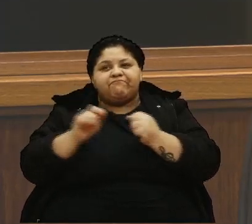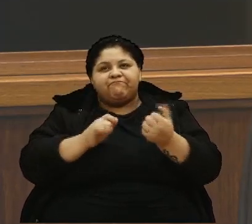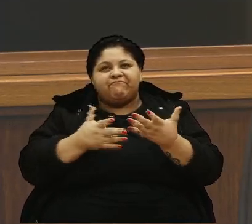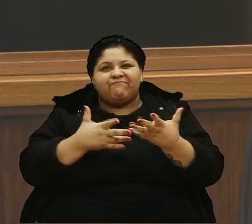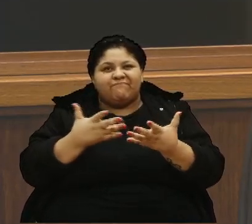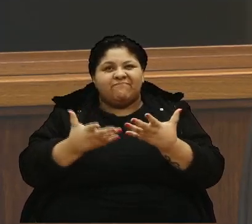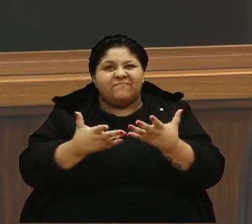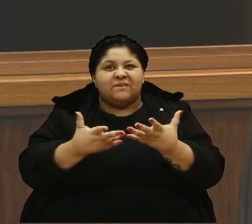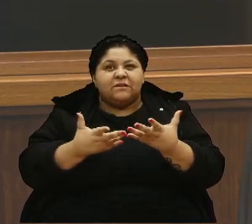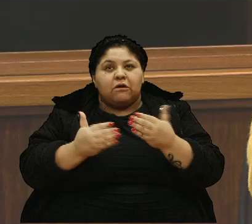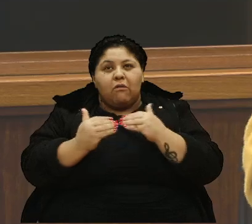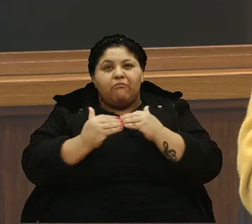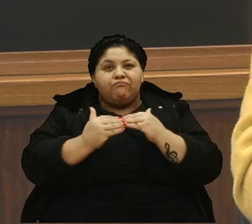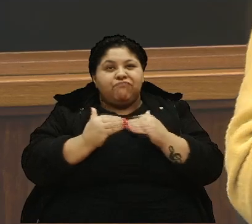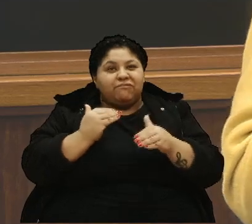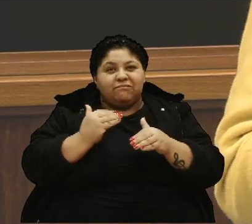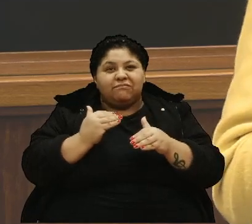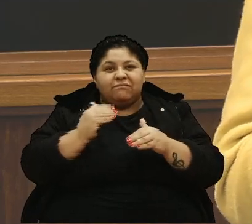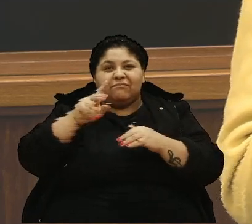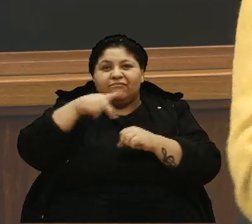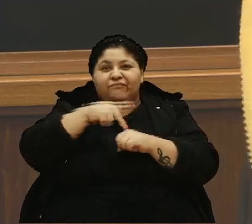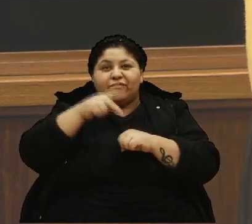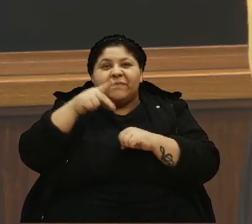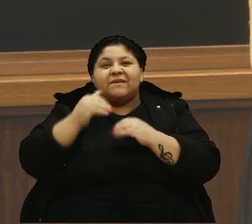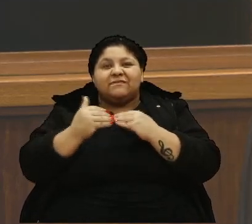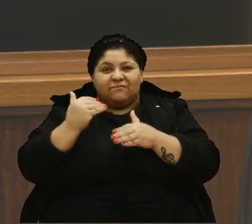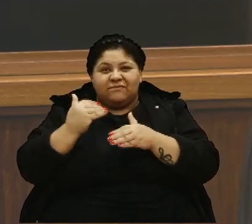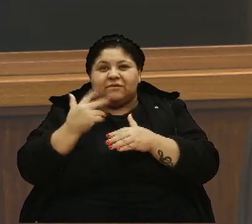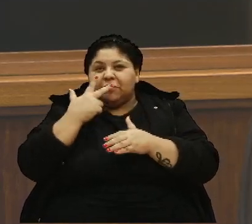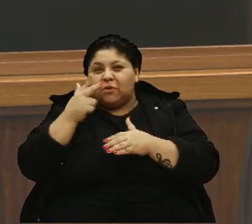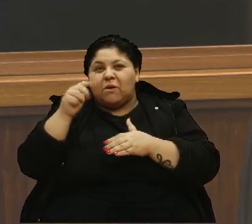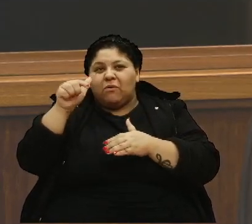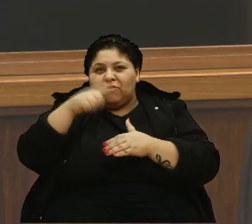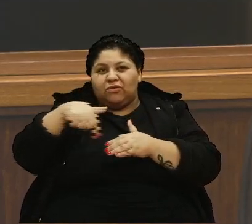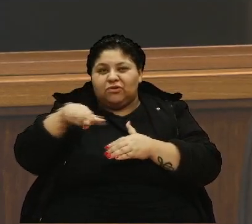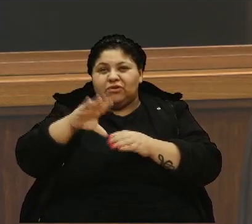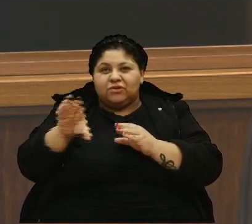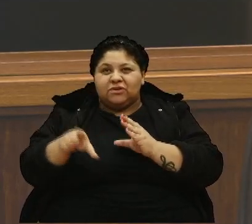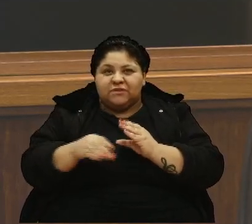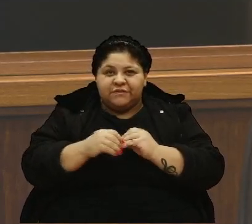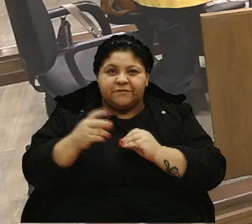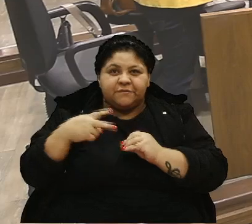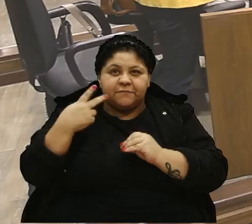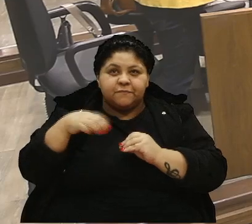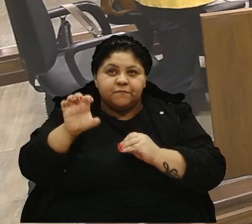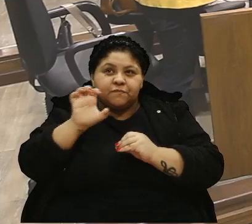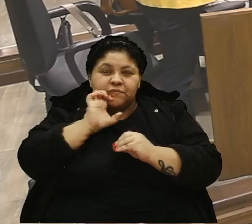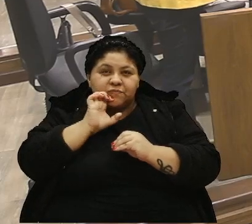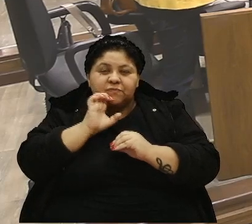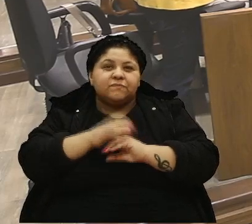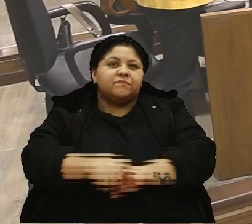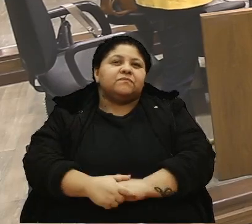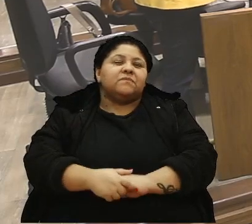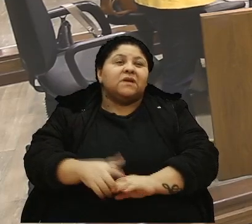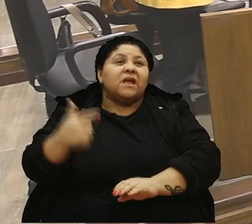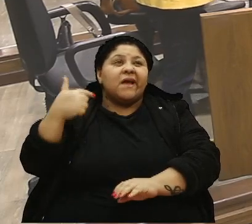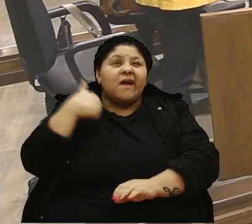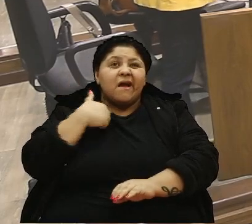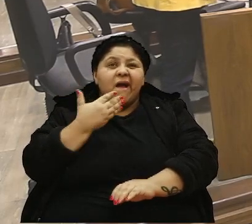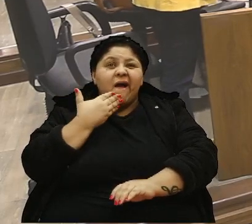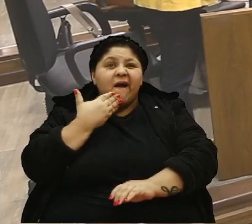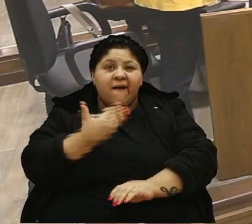seja desigual, num país tão desigual como o nosso. Sua parte, vereadora Estela. Vereadora, eu vou